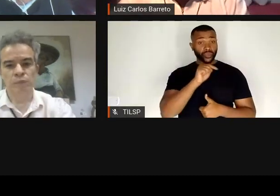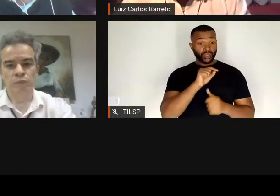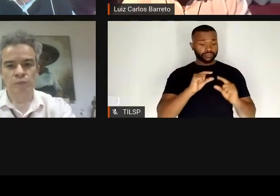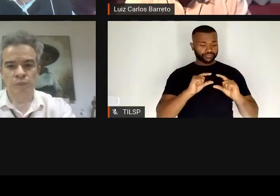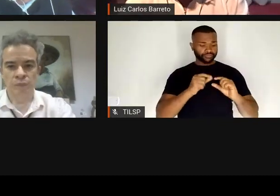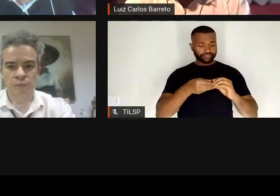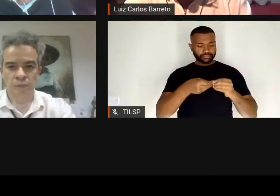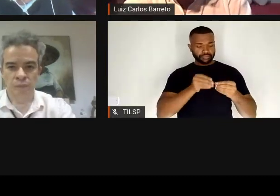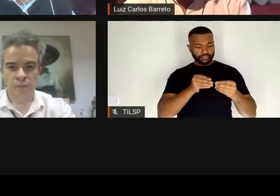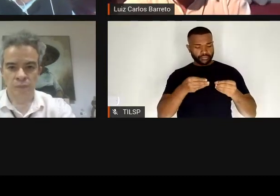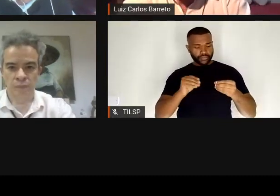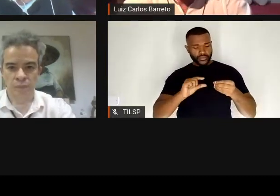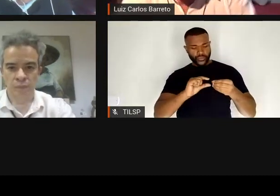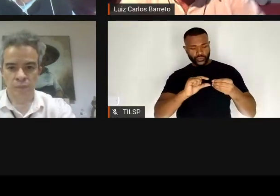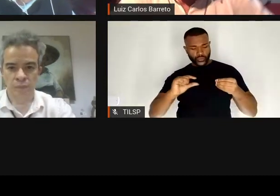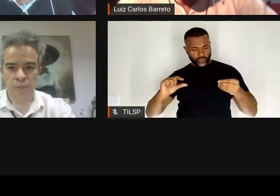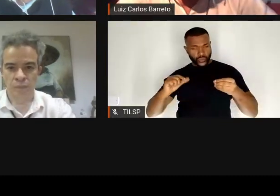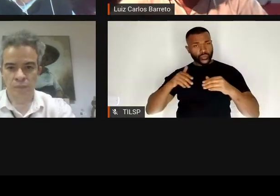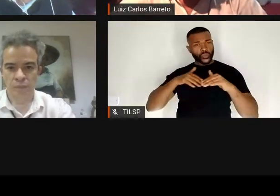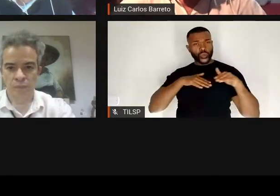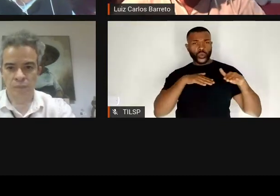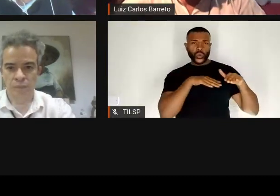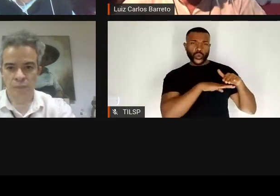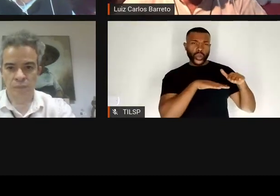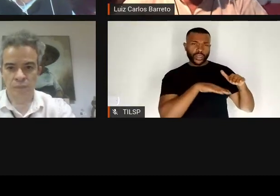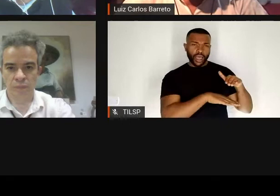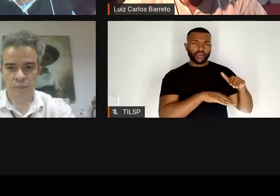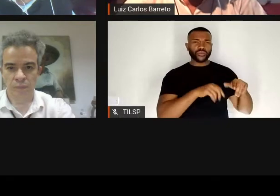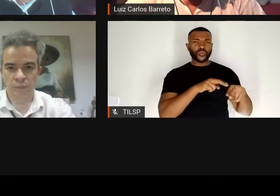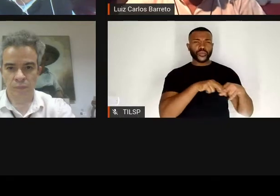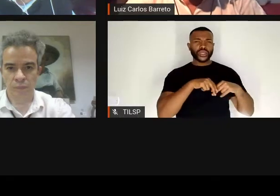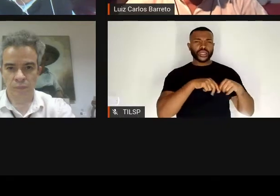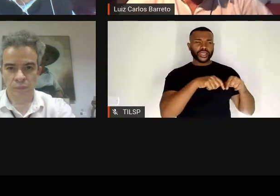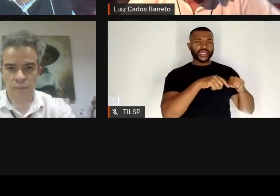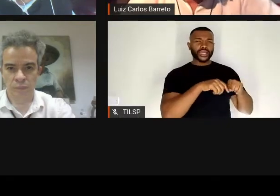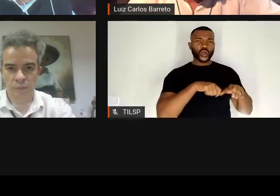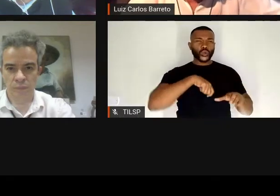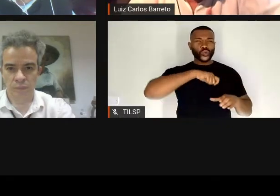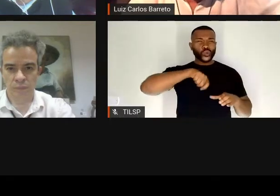dele embaixo da pia da cozinha.